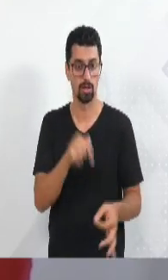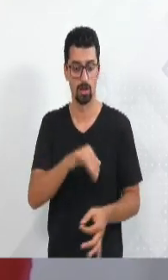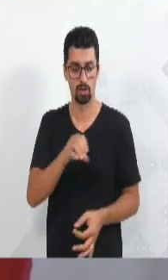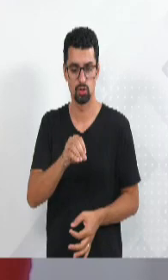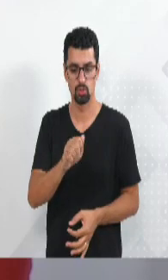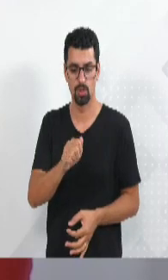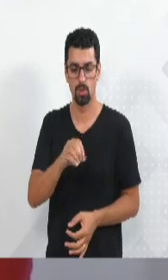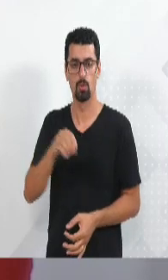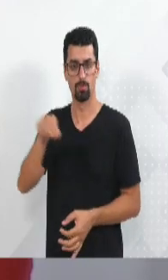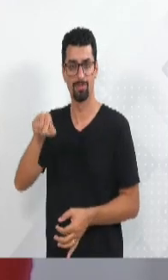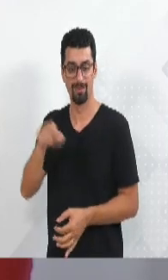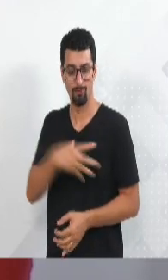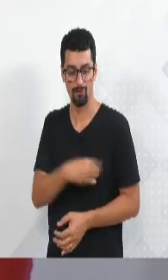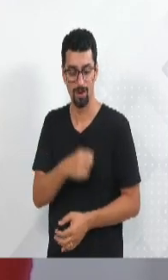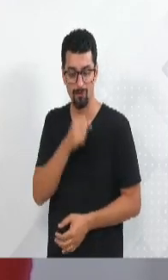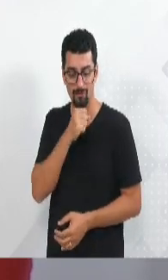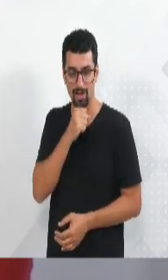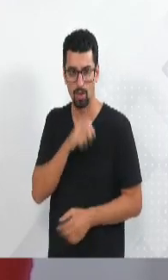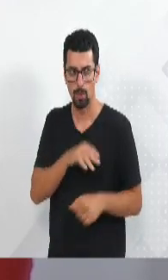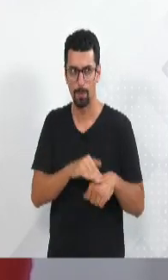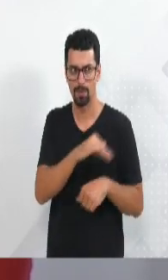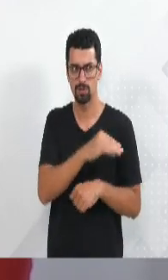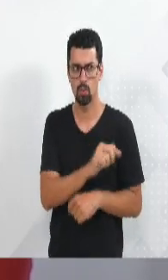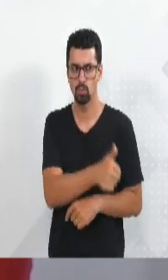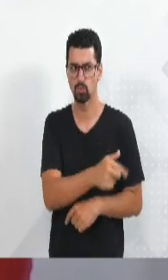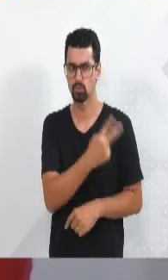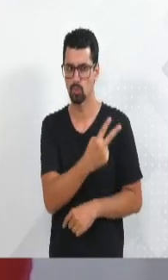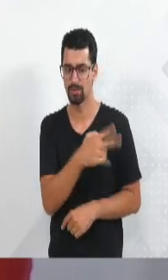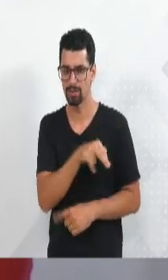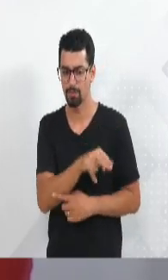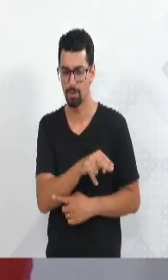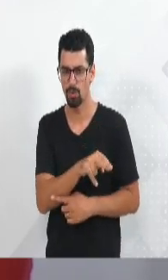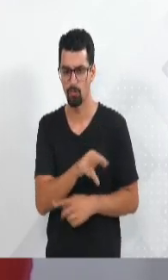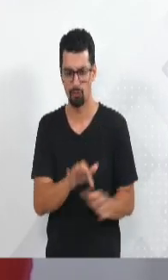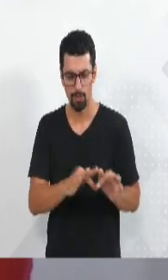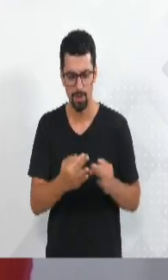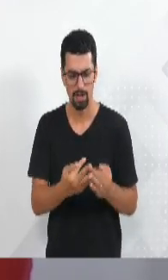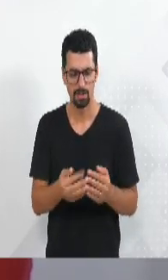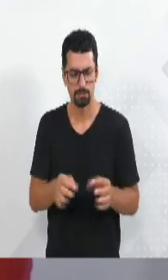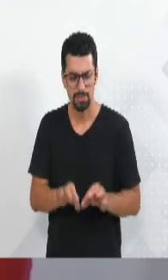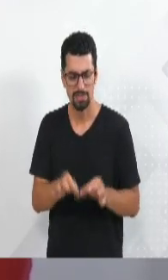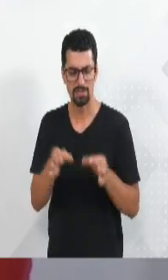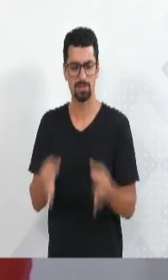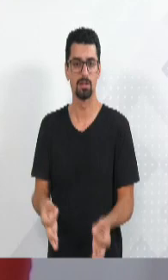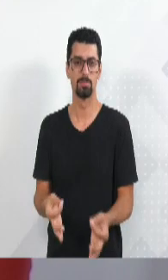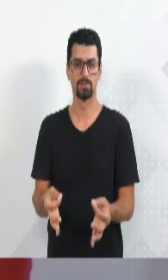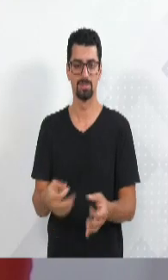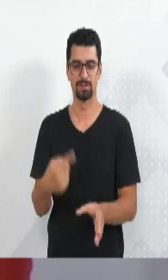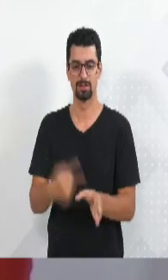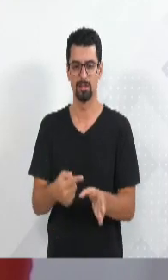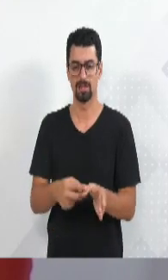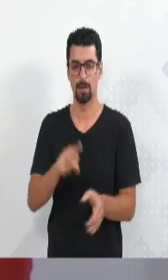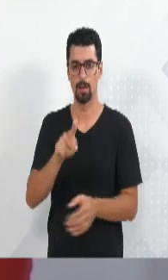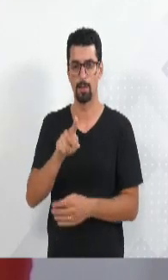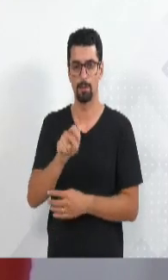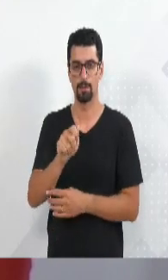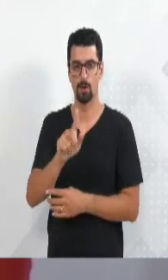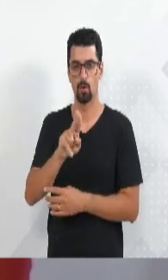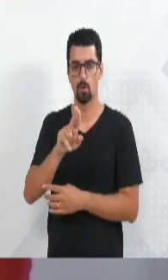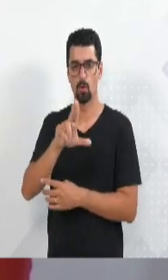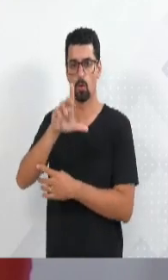mais velho de uma família de mais dois irmãos família muito humilde de uma comunidade pobre lá da cidade de Paulo Lopes